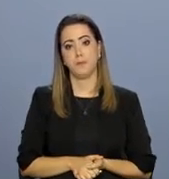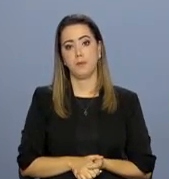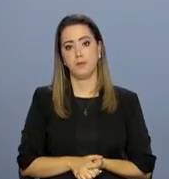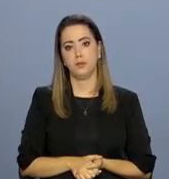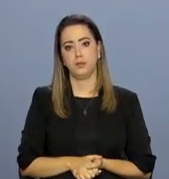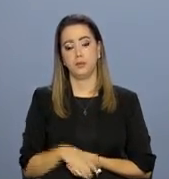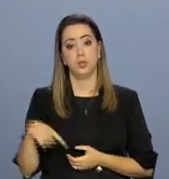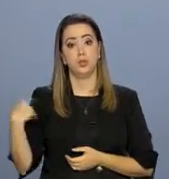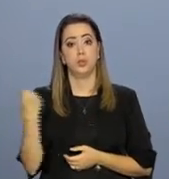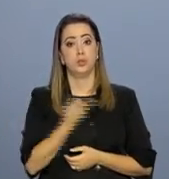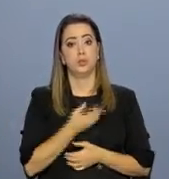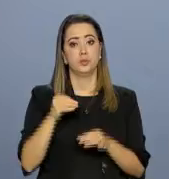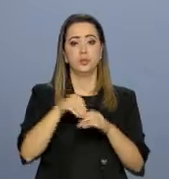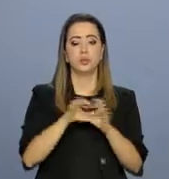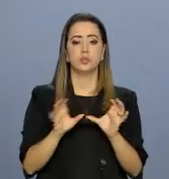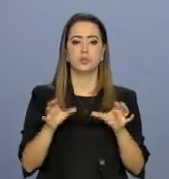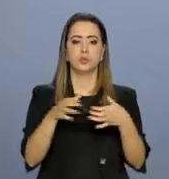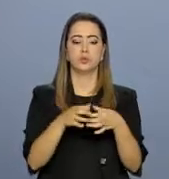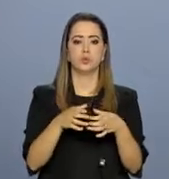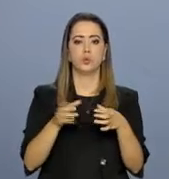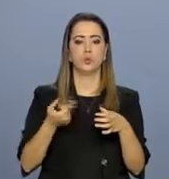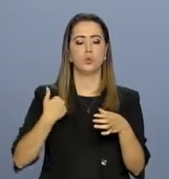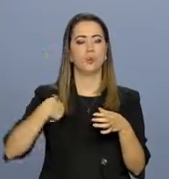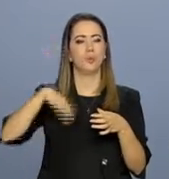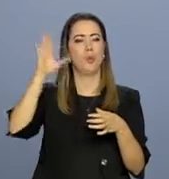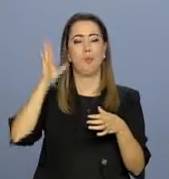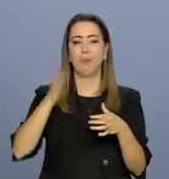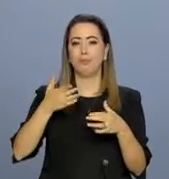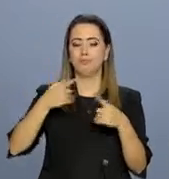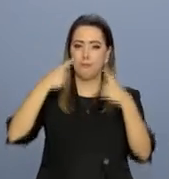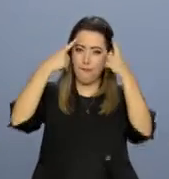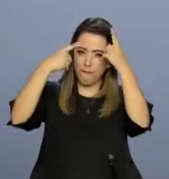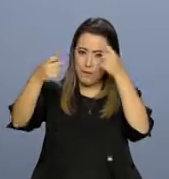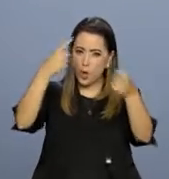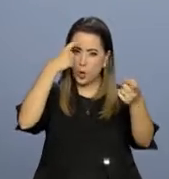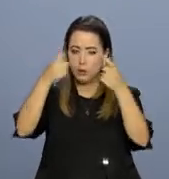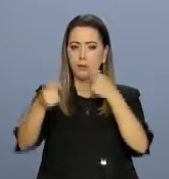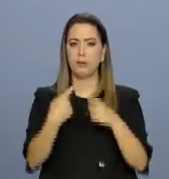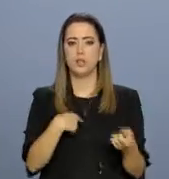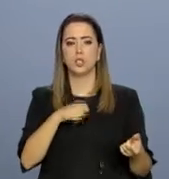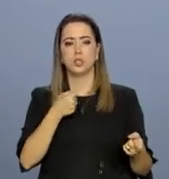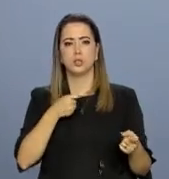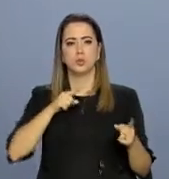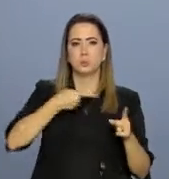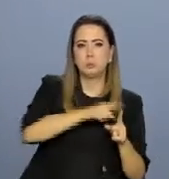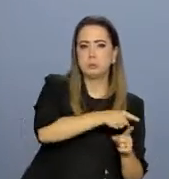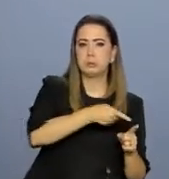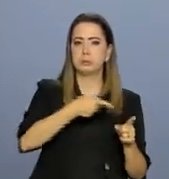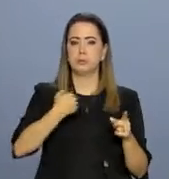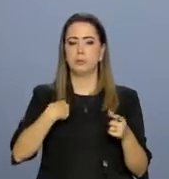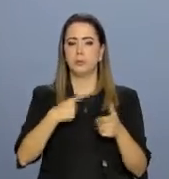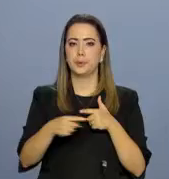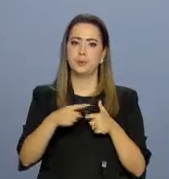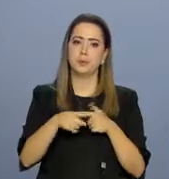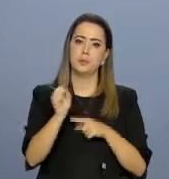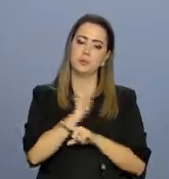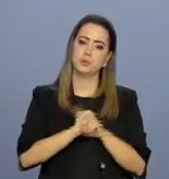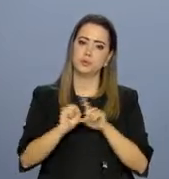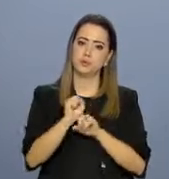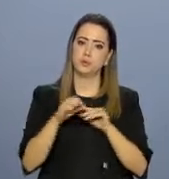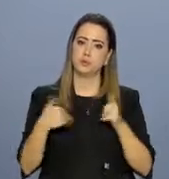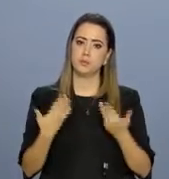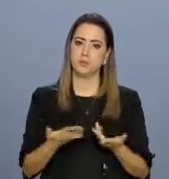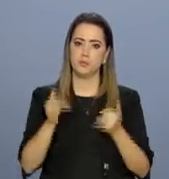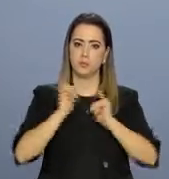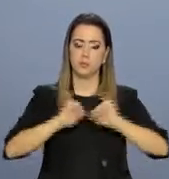nós somos os mais afetados pela violência, pela exploração, pelos problemas sociais. E justamente